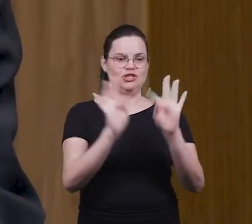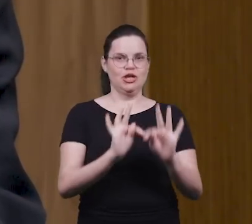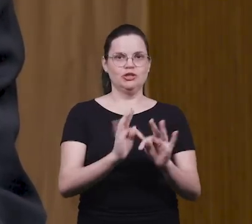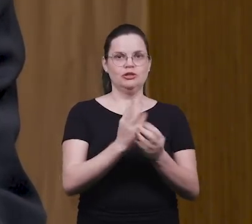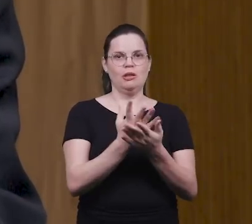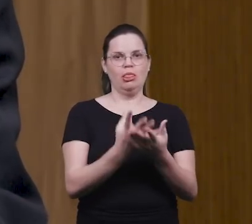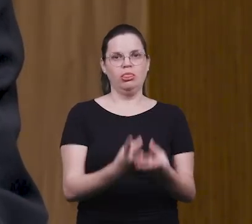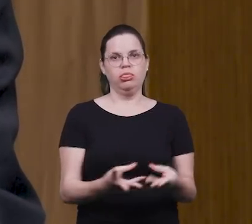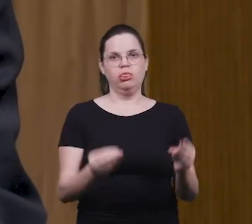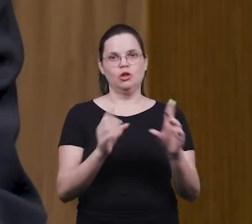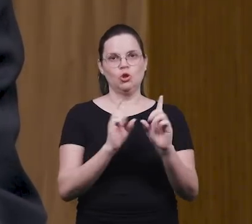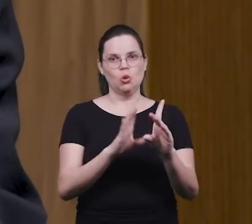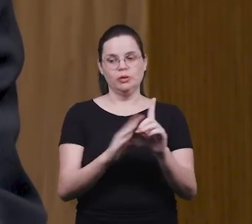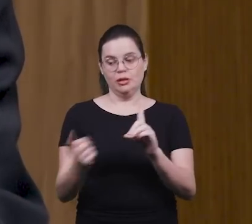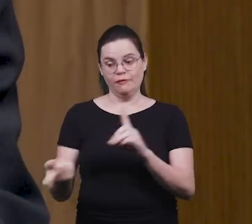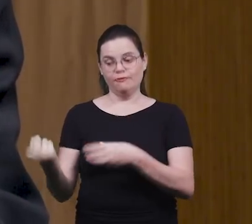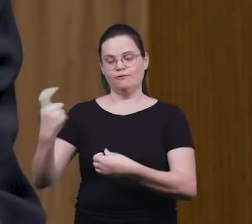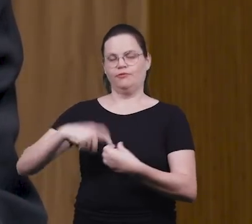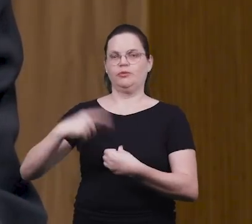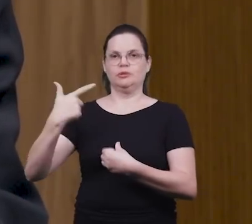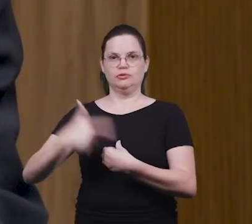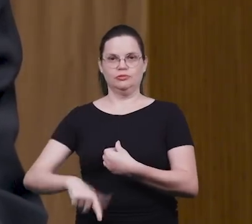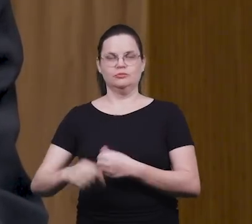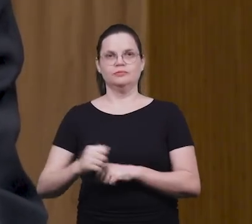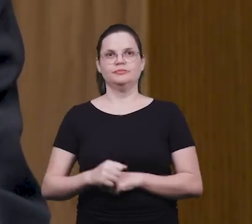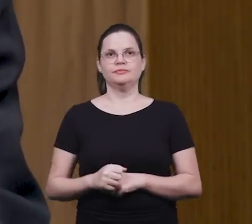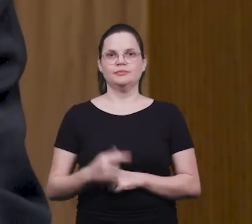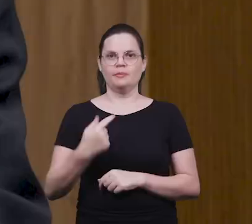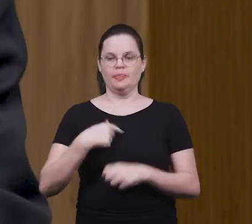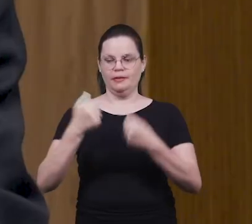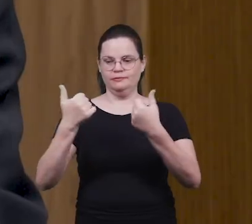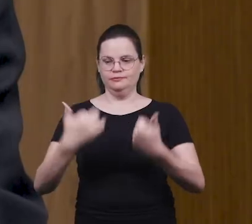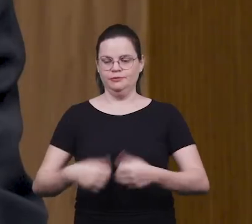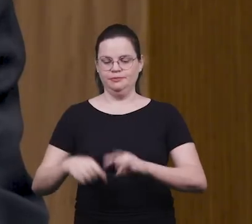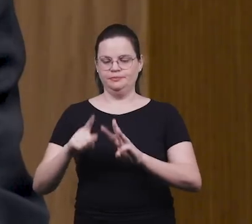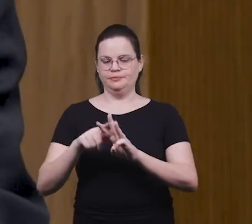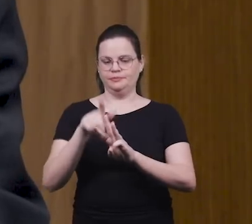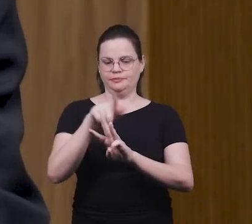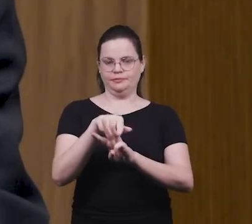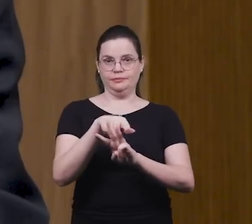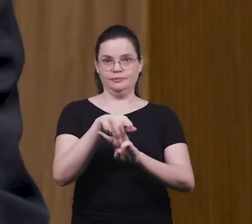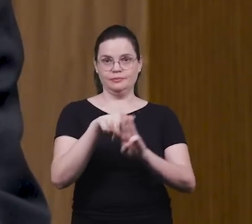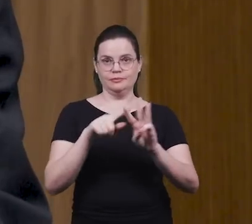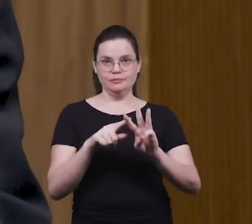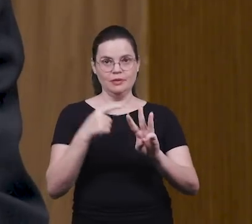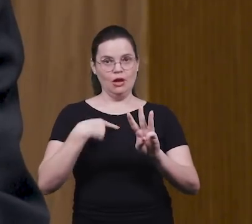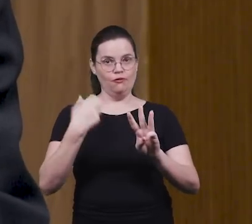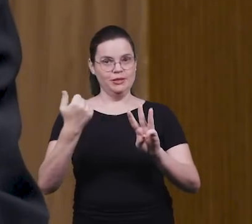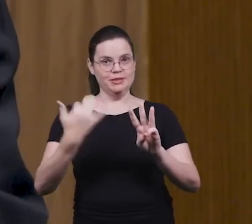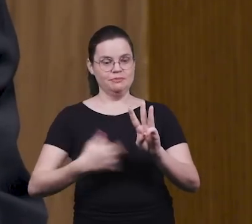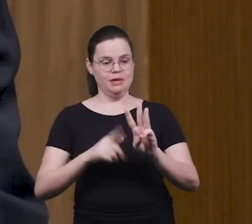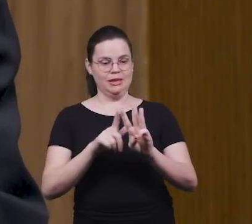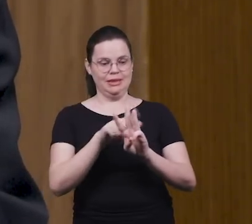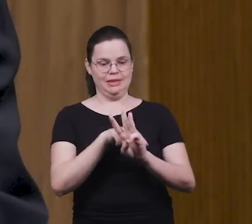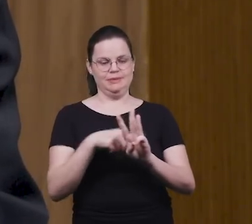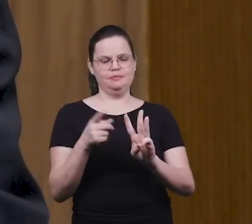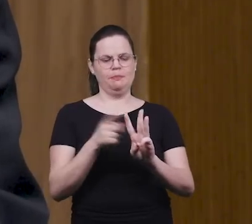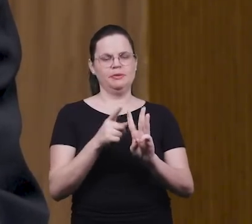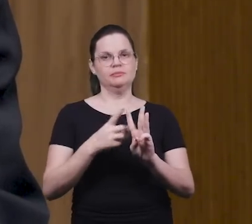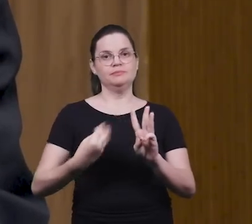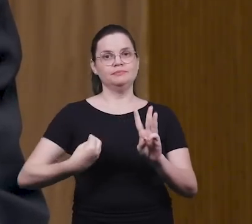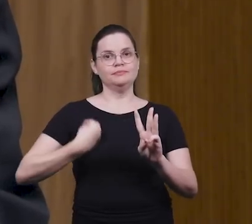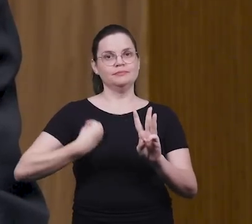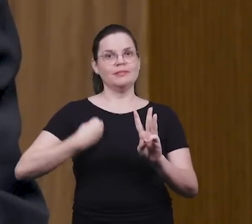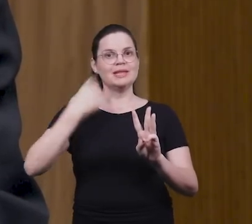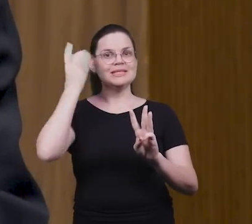Então, dessas 7 operações, que eu vou falar a respeito de 3, a primeira delas é a operação do Espírito do Senhor, ou seja, aquilo que